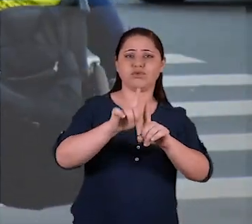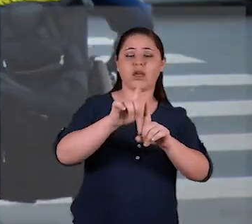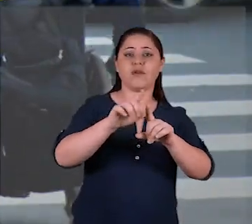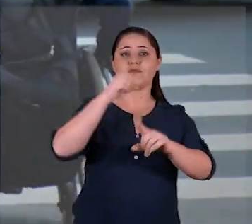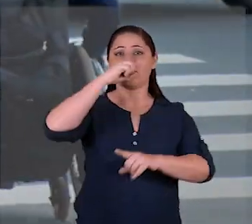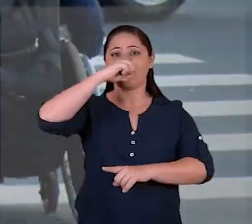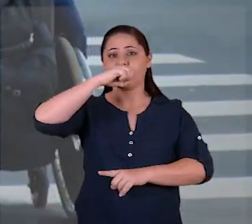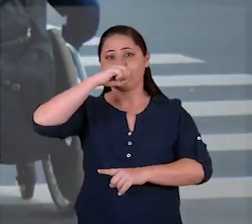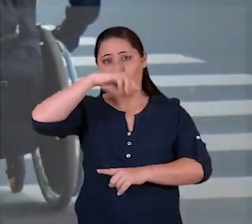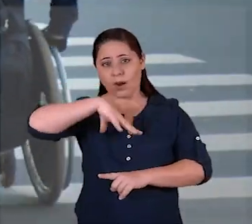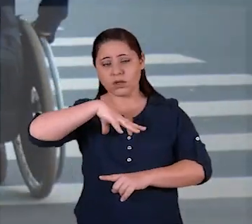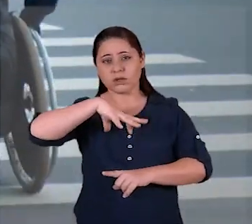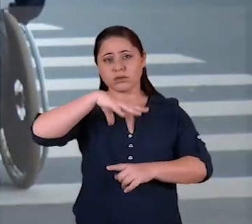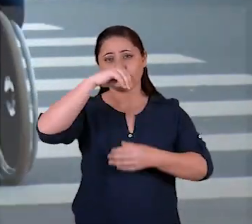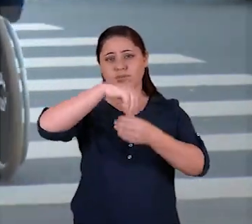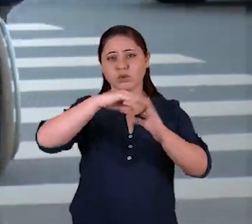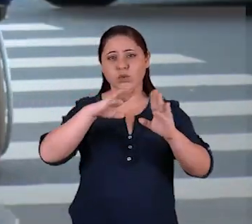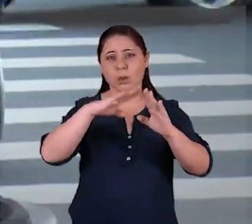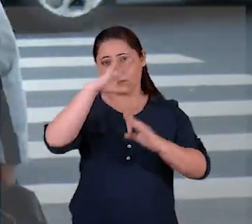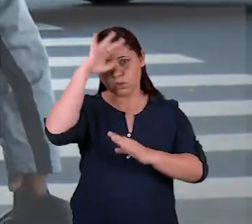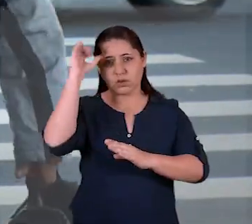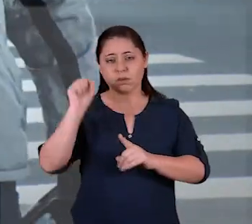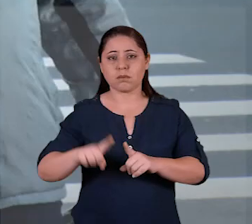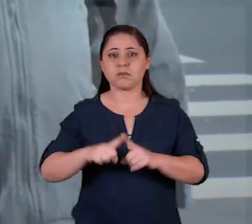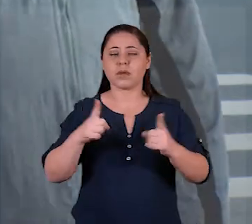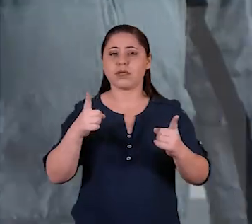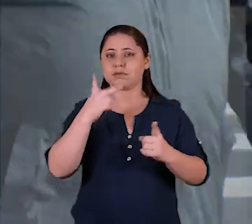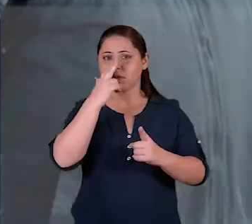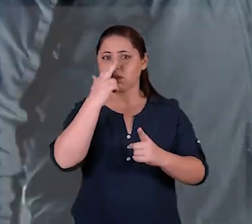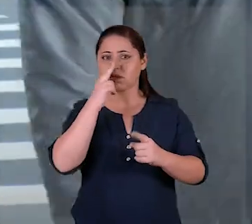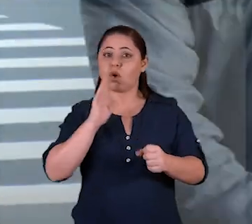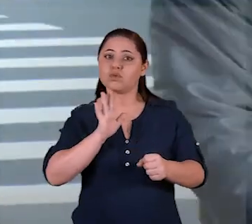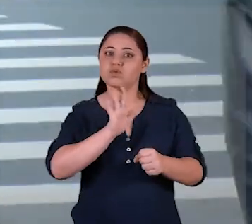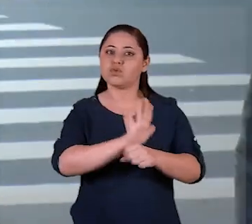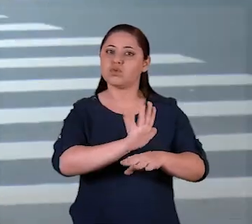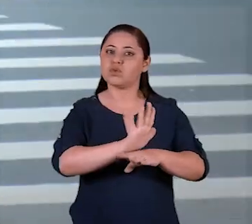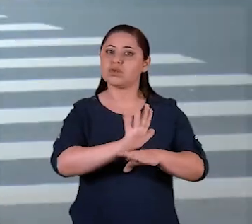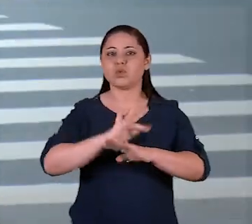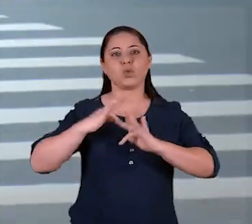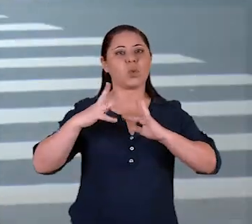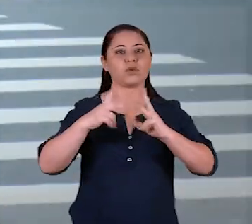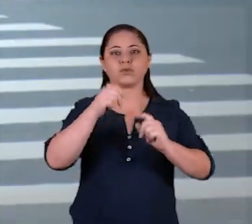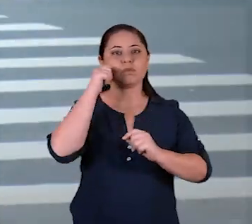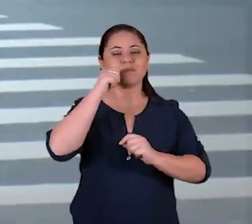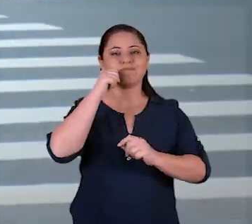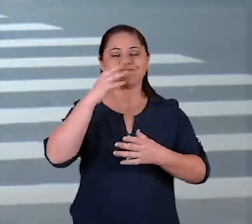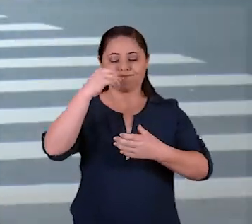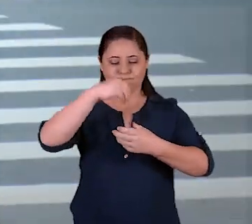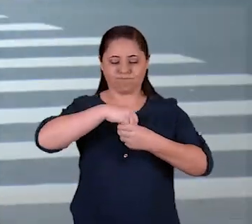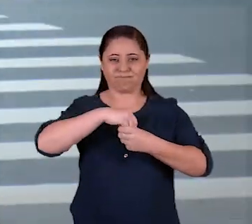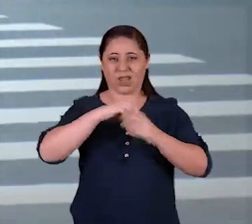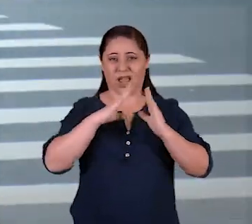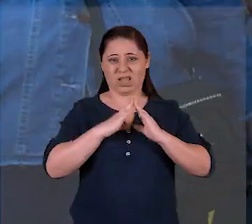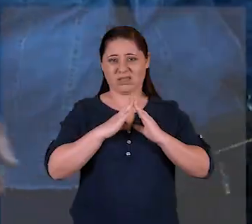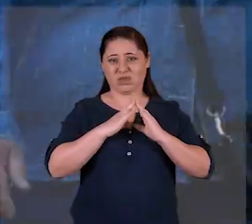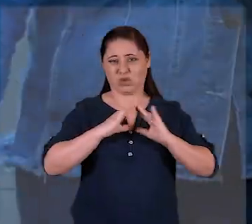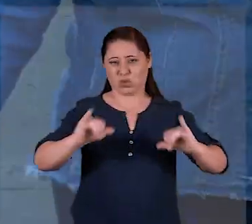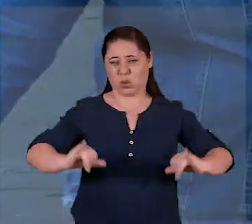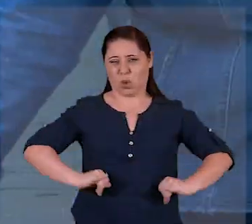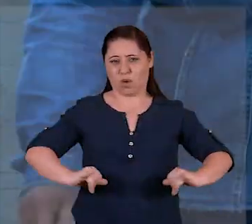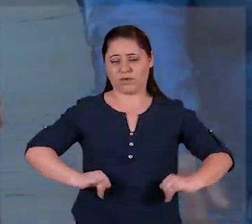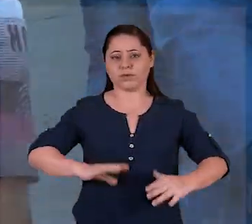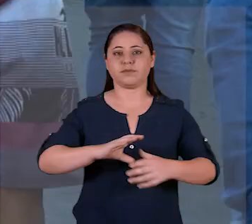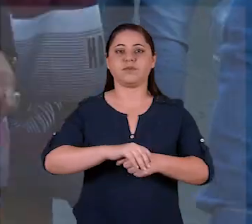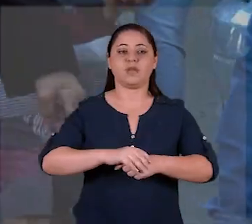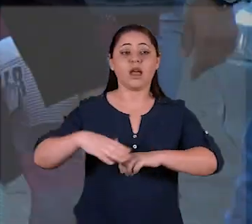doméstica em Mato Grosso do Sul, se tornou alento a centenas de mulheres que sofrem sozinhas dentro de casa. Nas